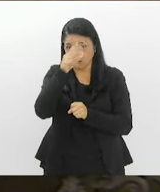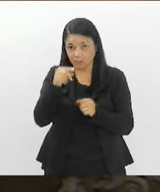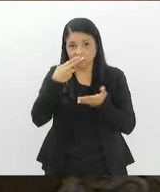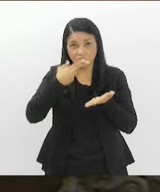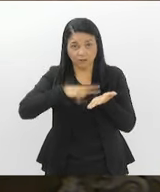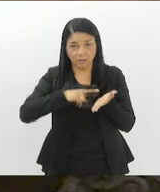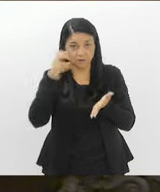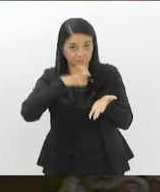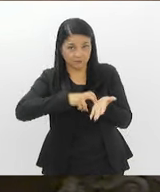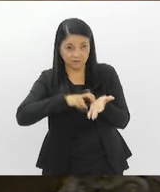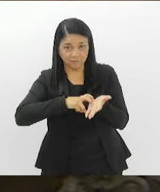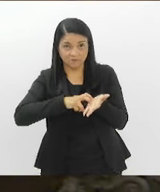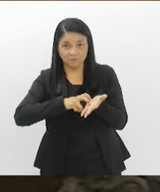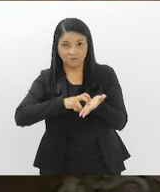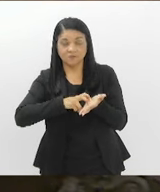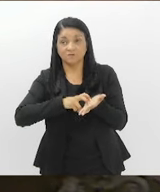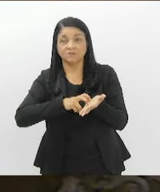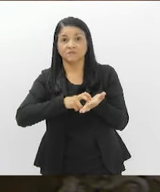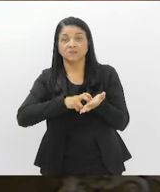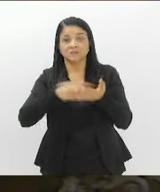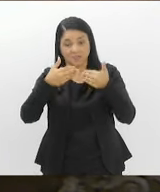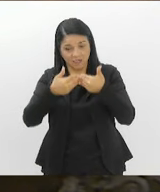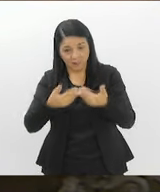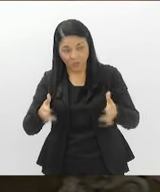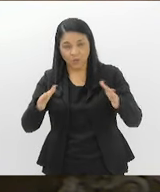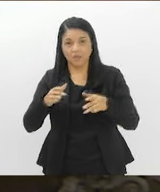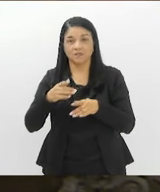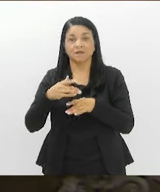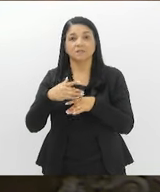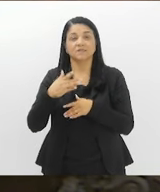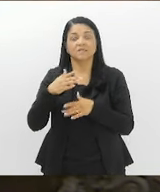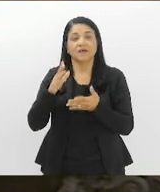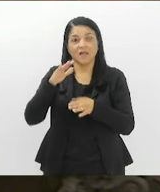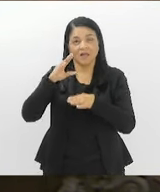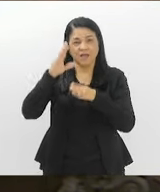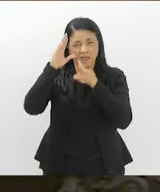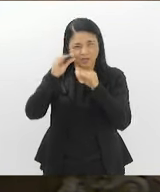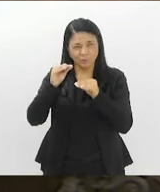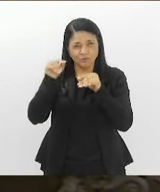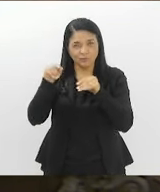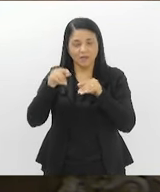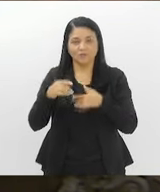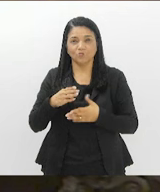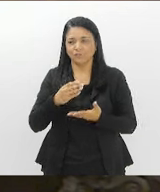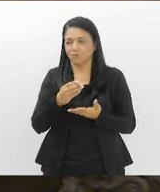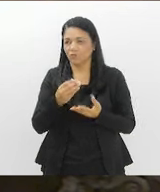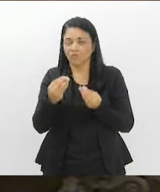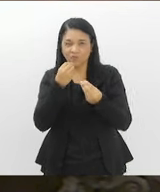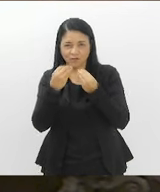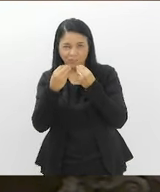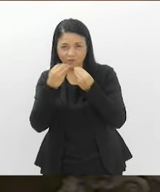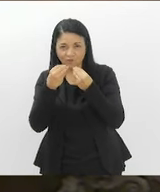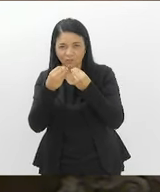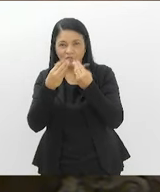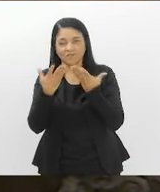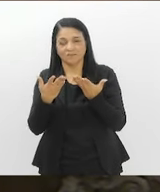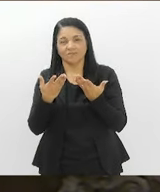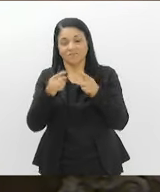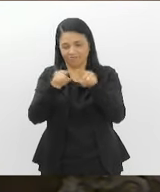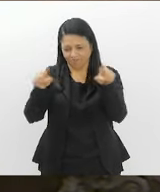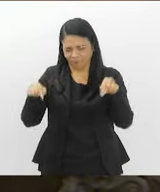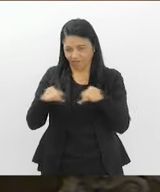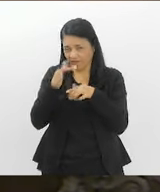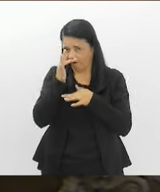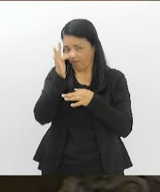Manhã, que será inaugurada logo mais com um coquetel no Salão Nobre, uma